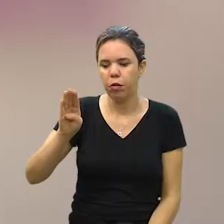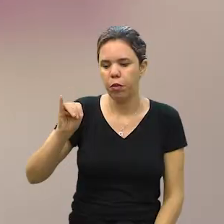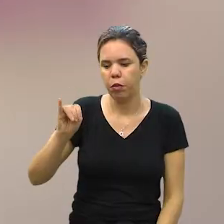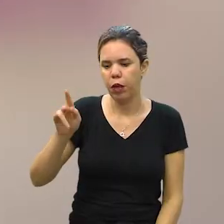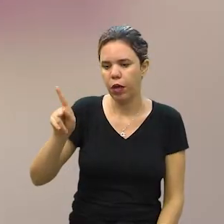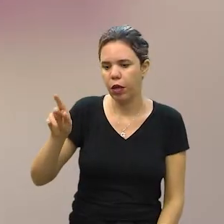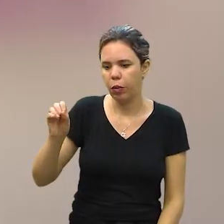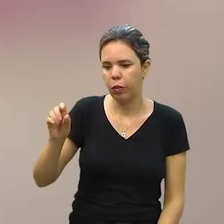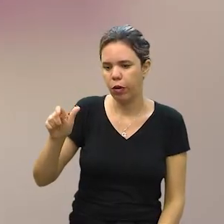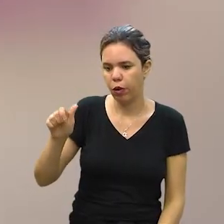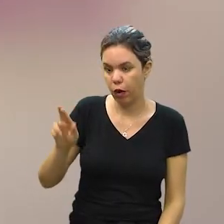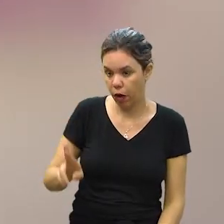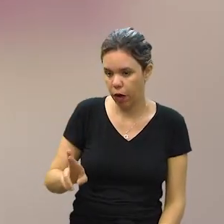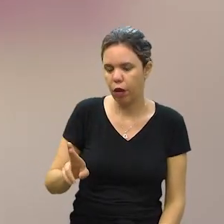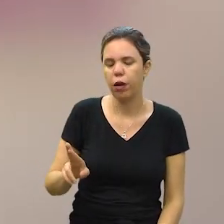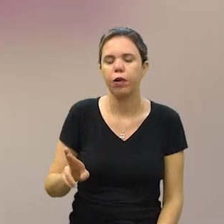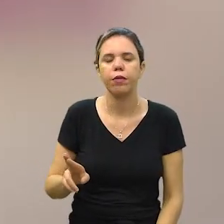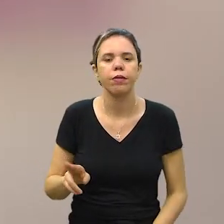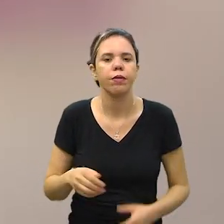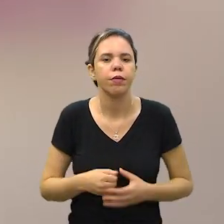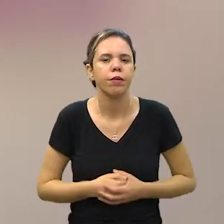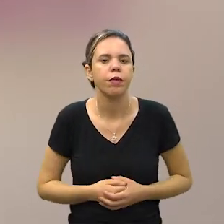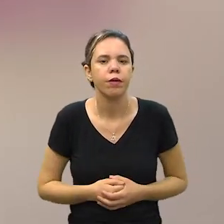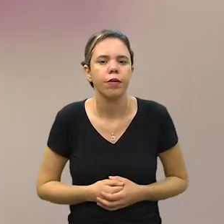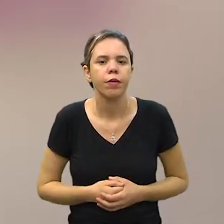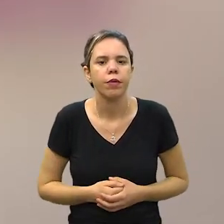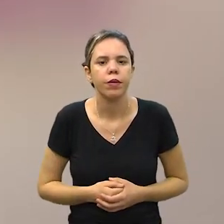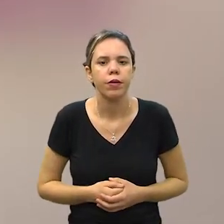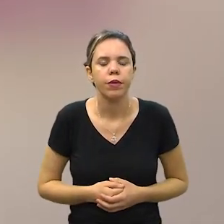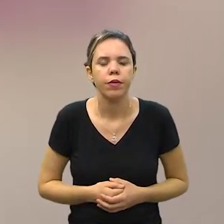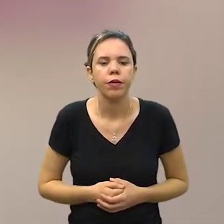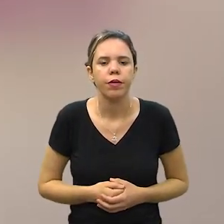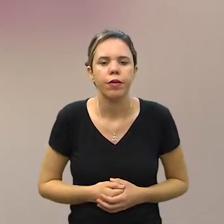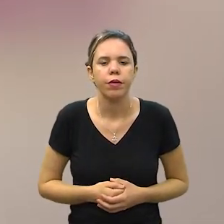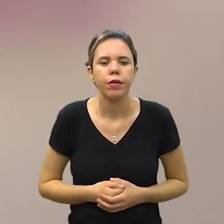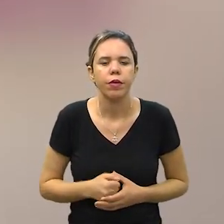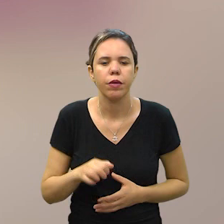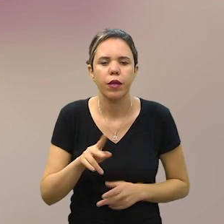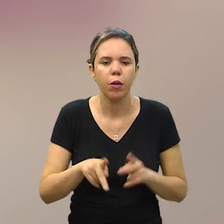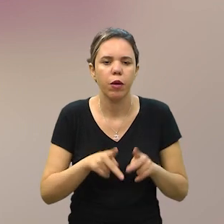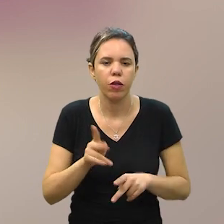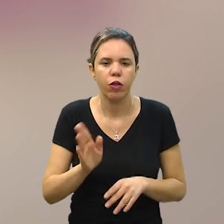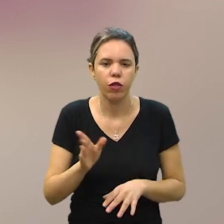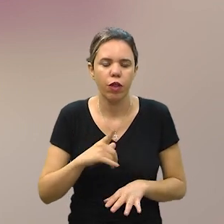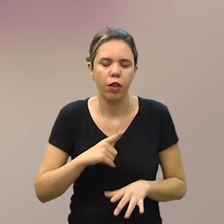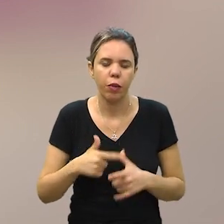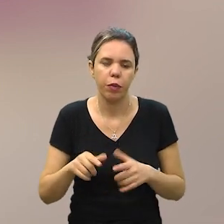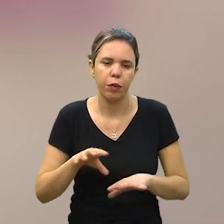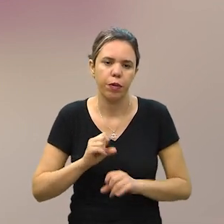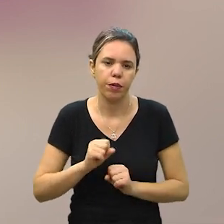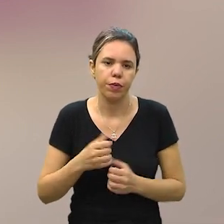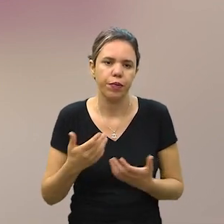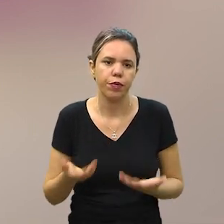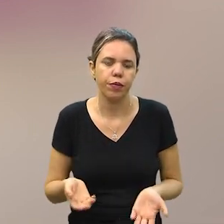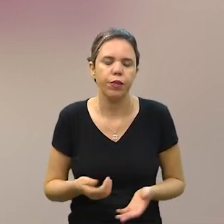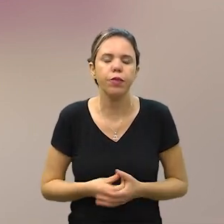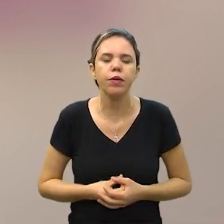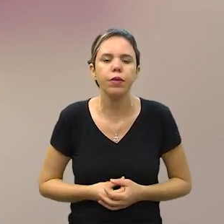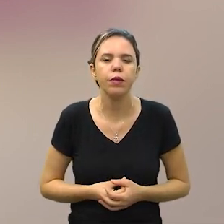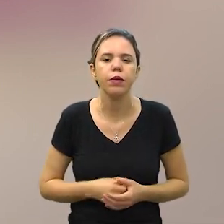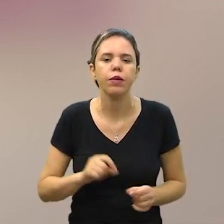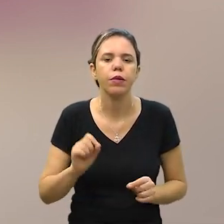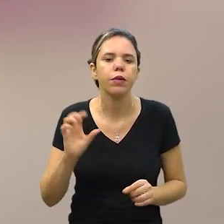também. Sim, o transtorno bipolar, geralmente a pessoa já vem com esse transtorno,